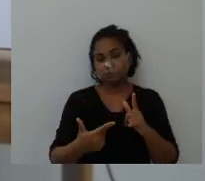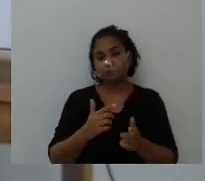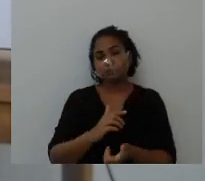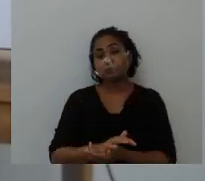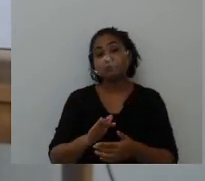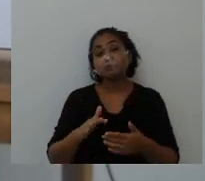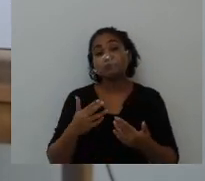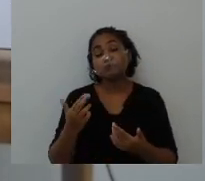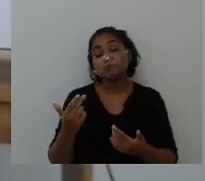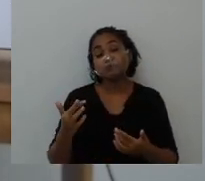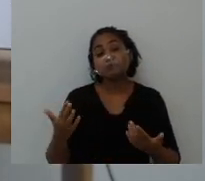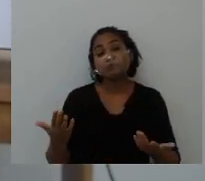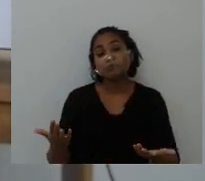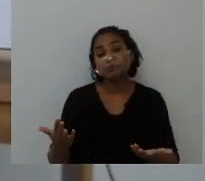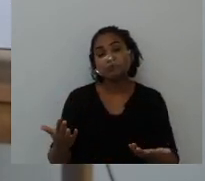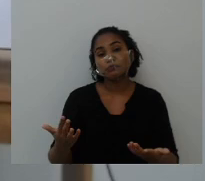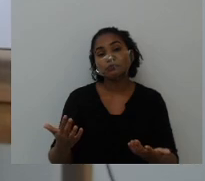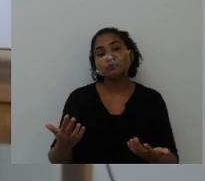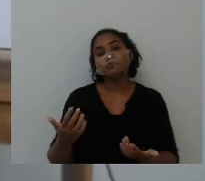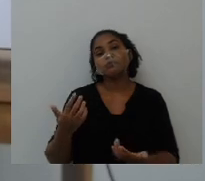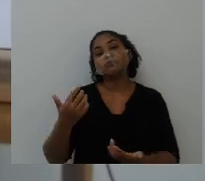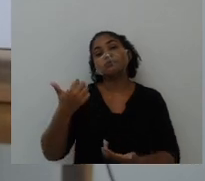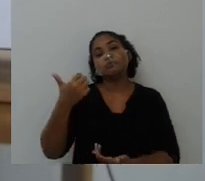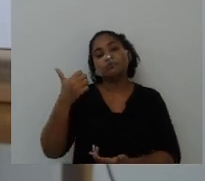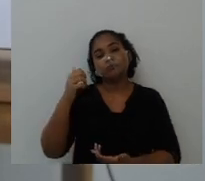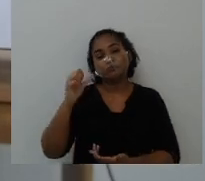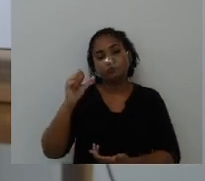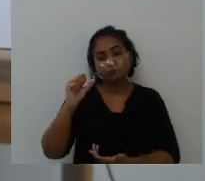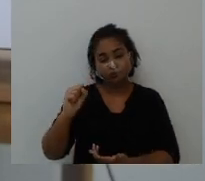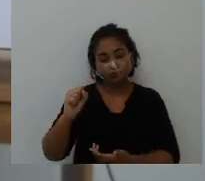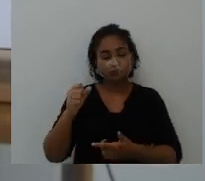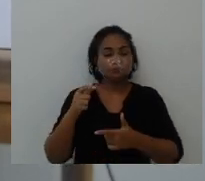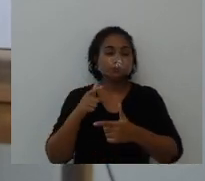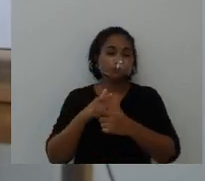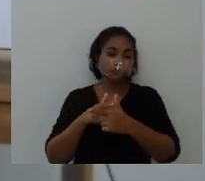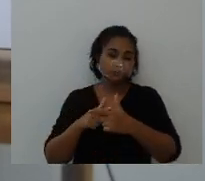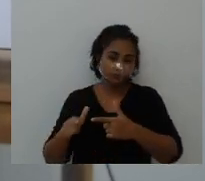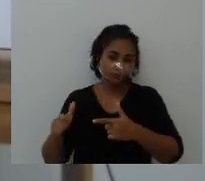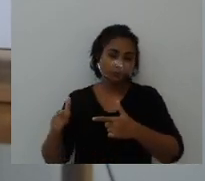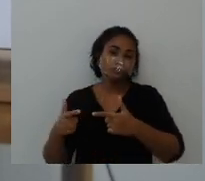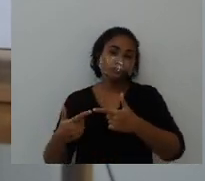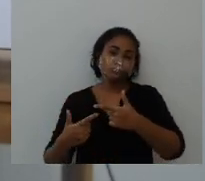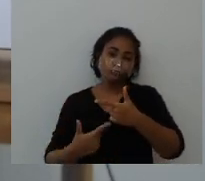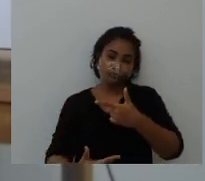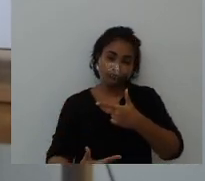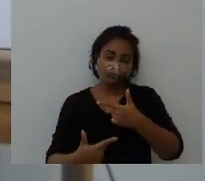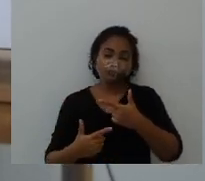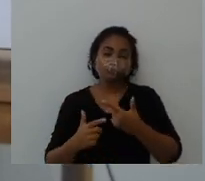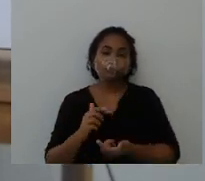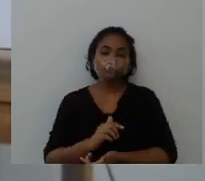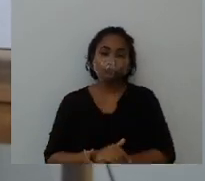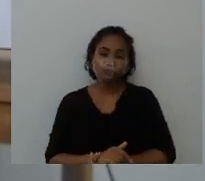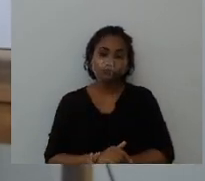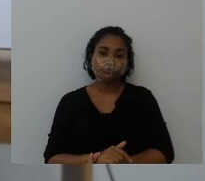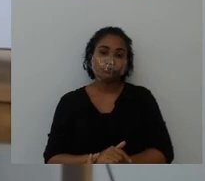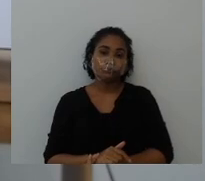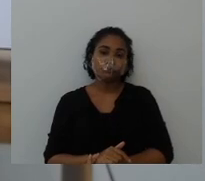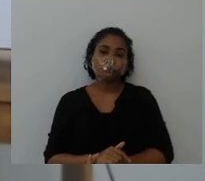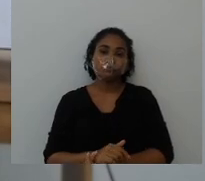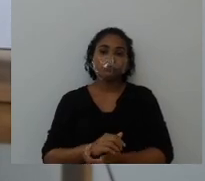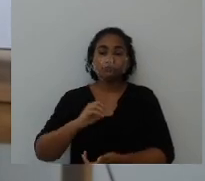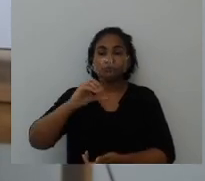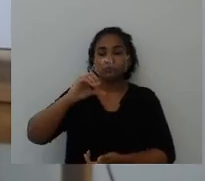a quanto? Igual a 18 dividido por 2, a tração de C igual a 9